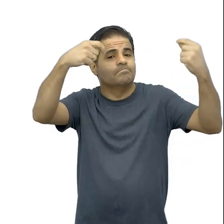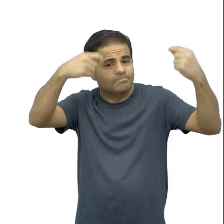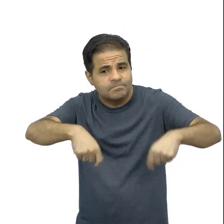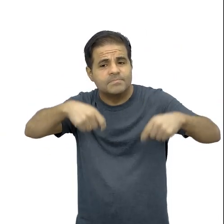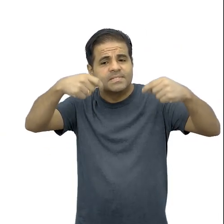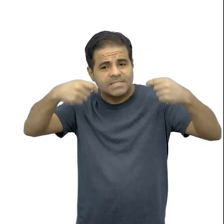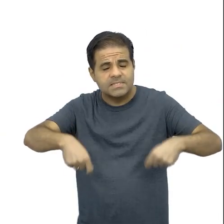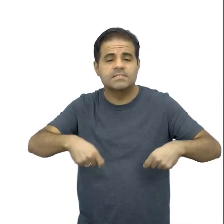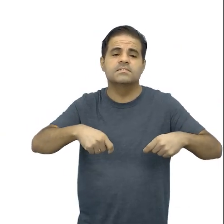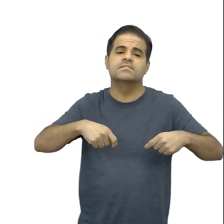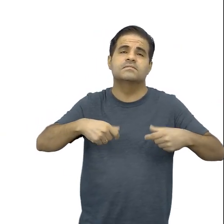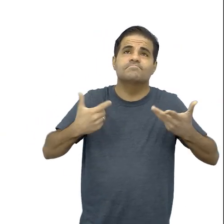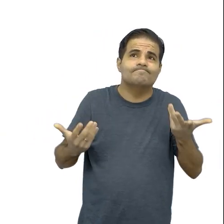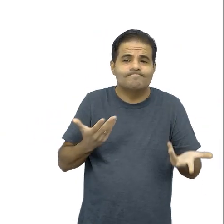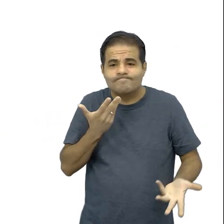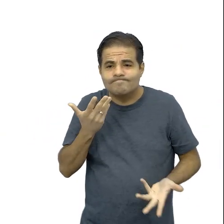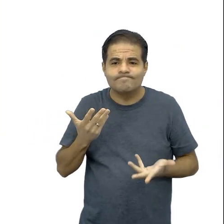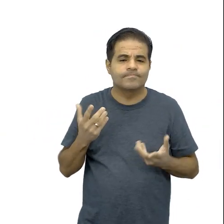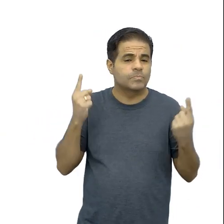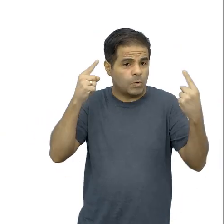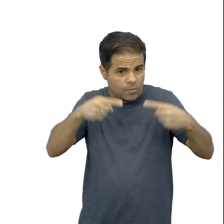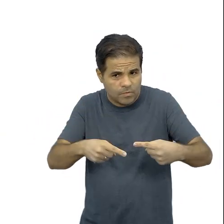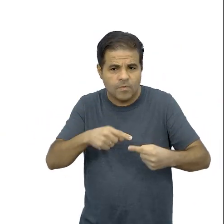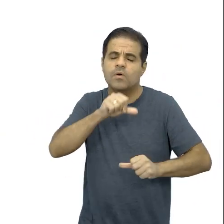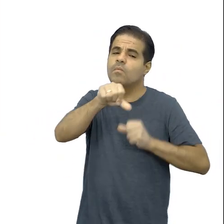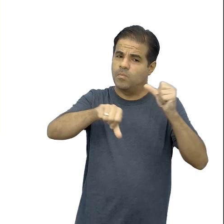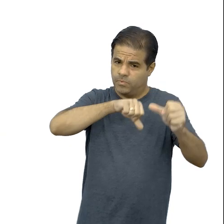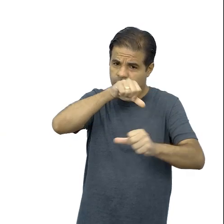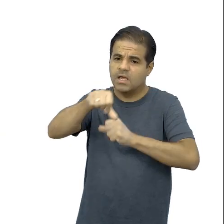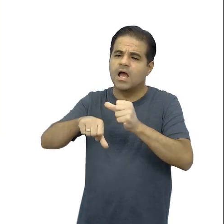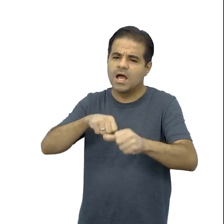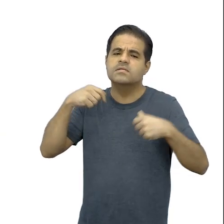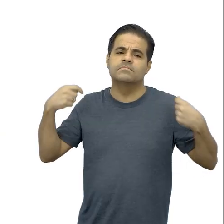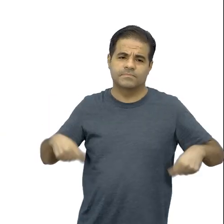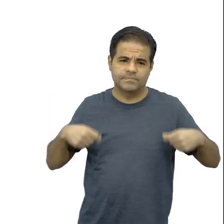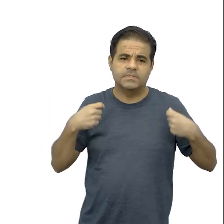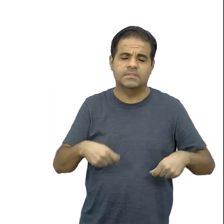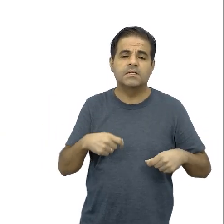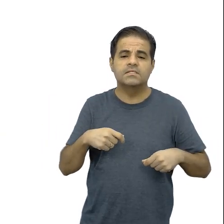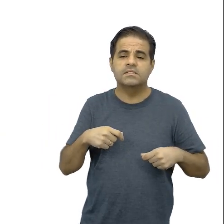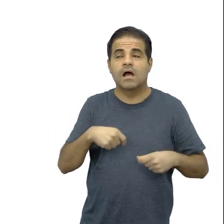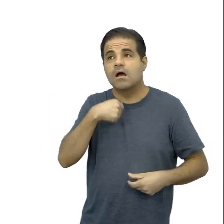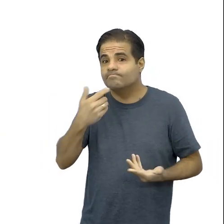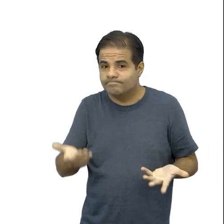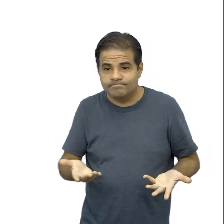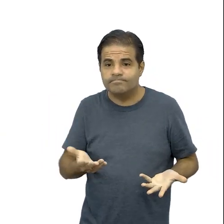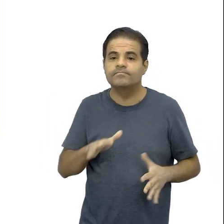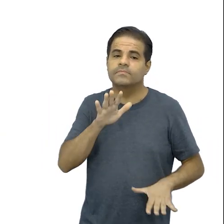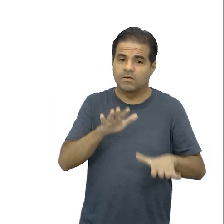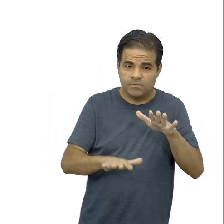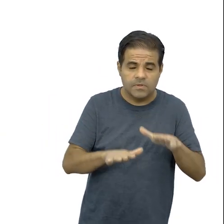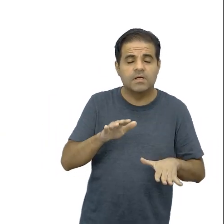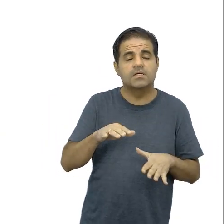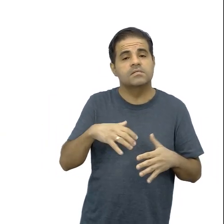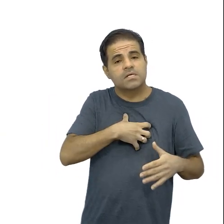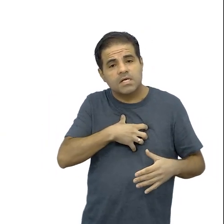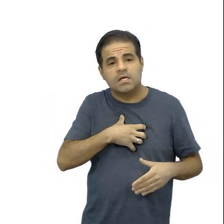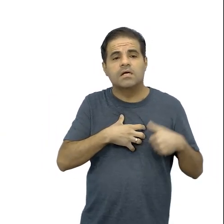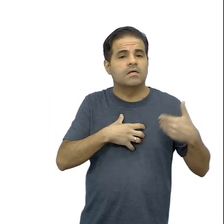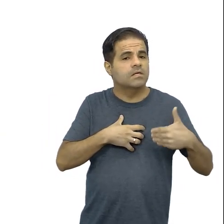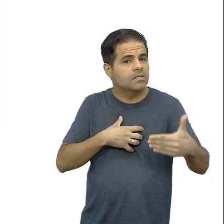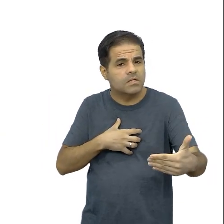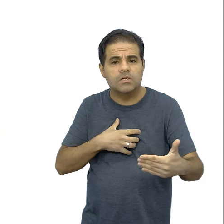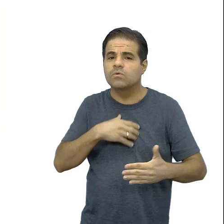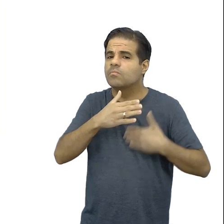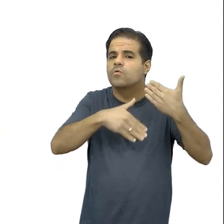precisa sofrer algumas mudanças, se é que já não sofreram. Talvez estejamos aí no momento,